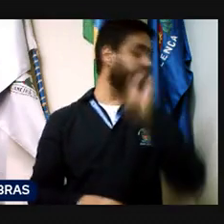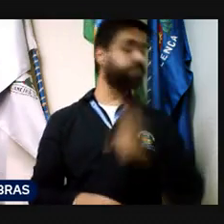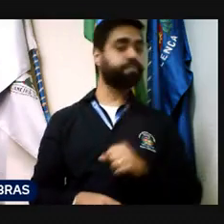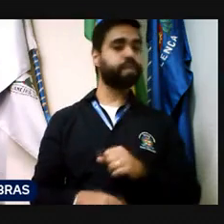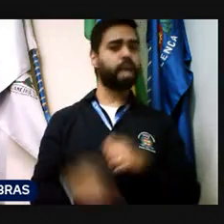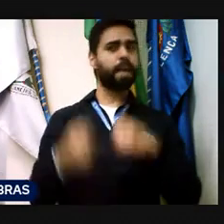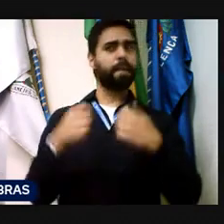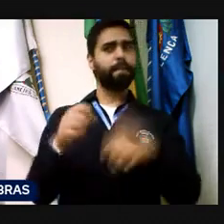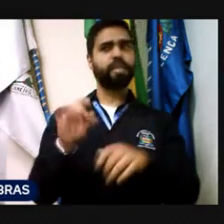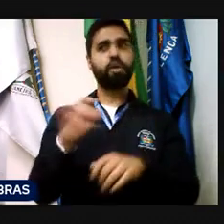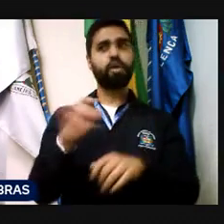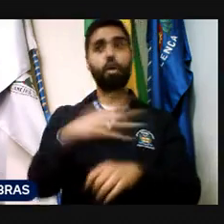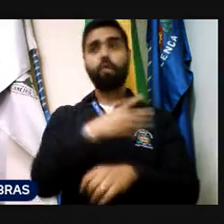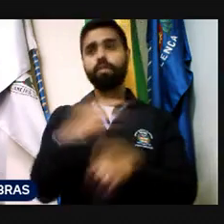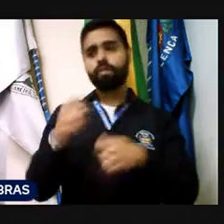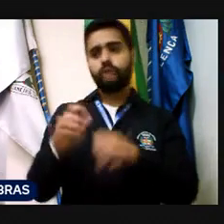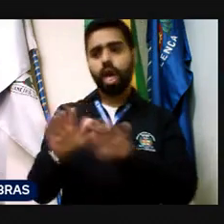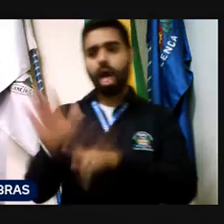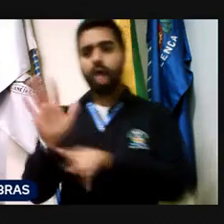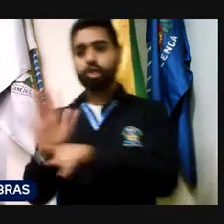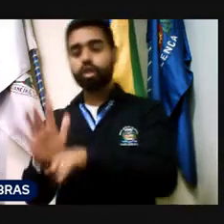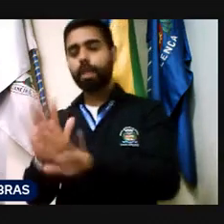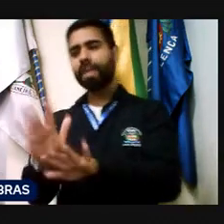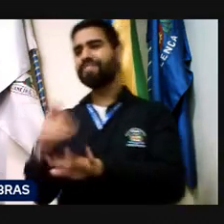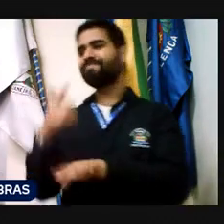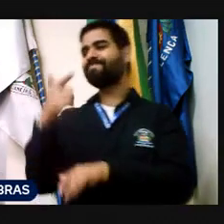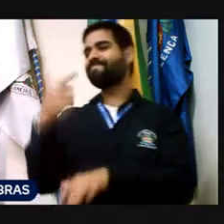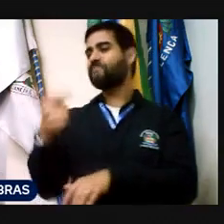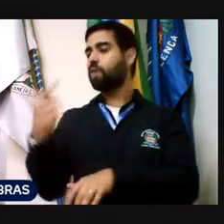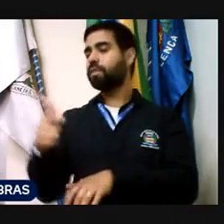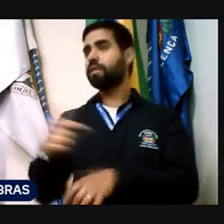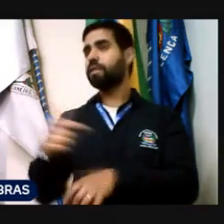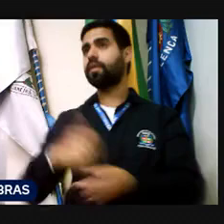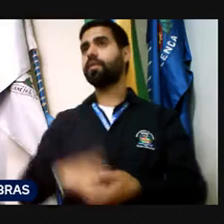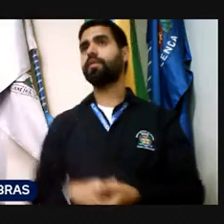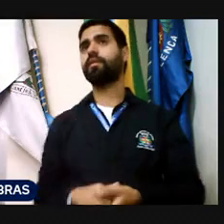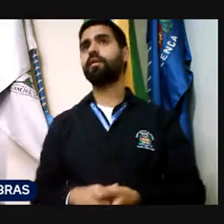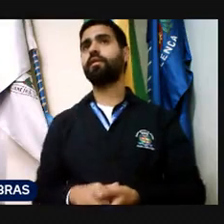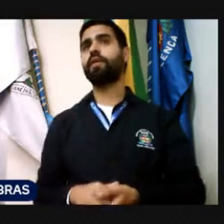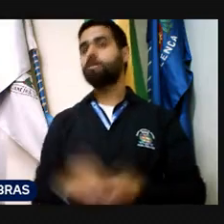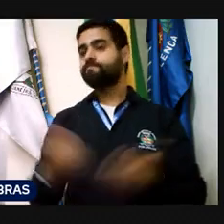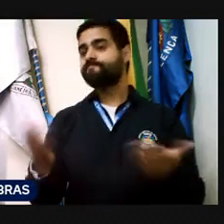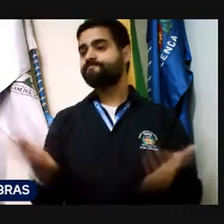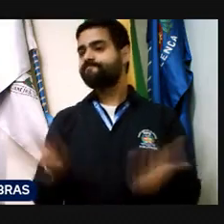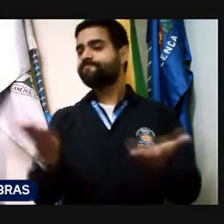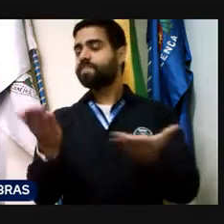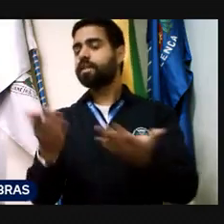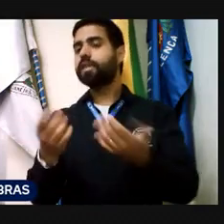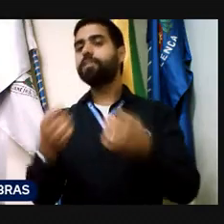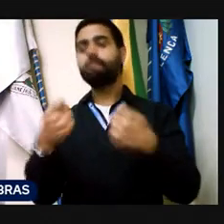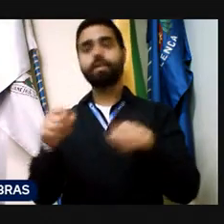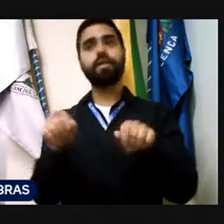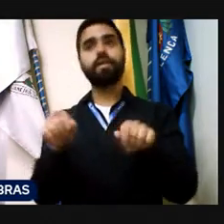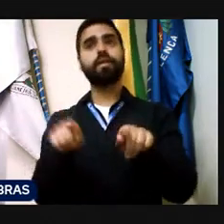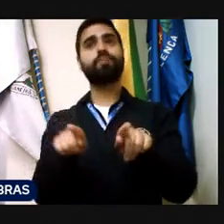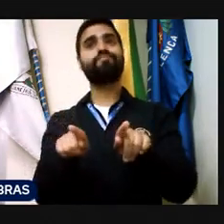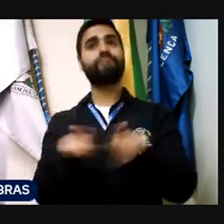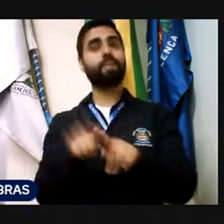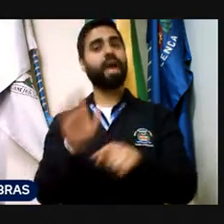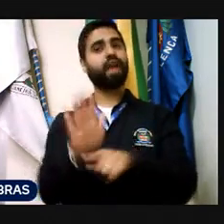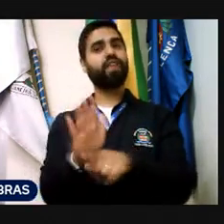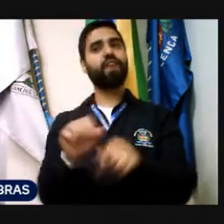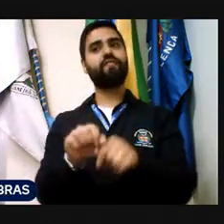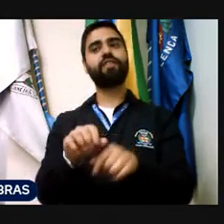que só precisa ser lapidado ali. Mas nós não temos esse incentivo. Então, nós temos que estar fazendo a famosa vaquinha